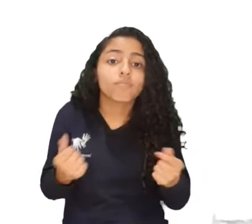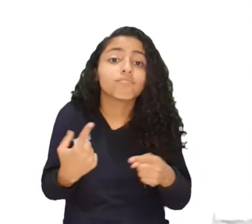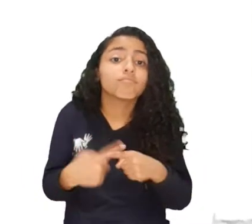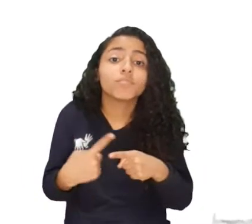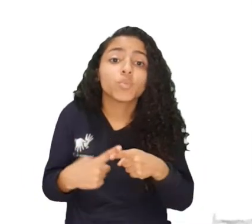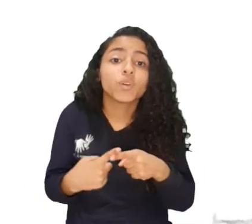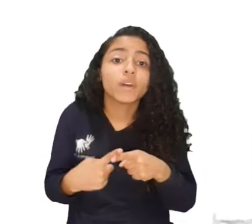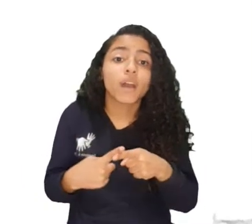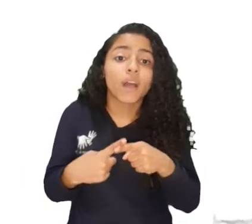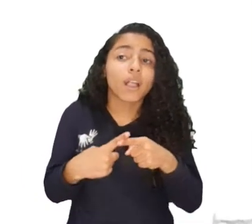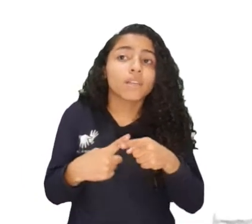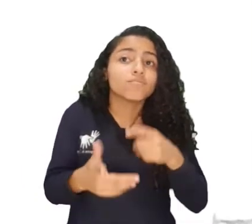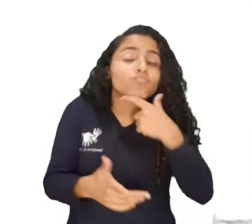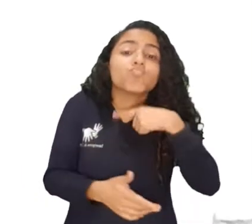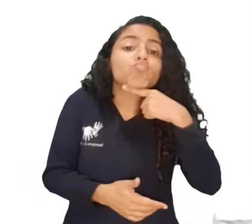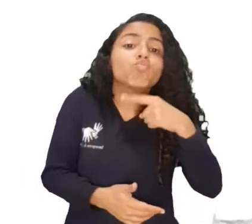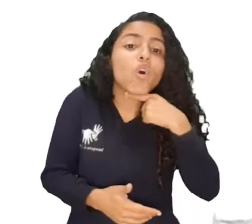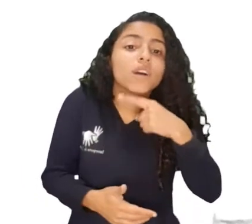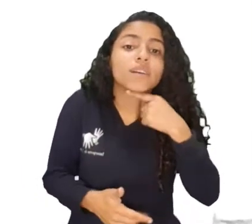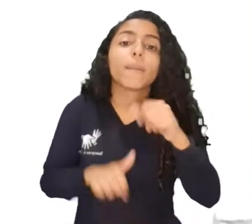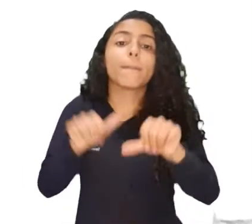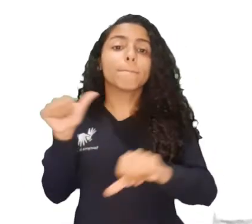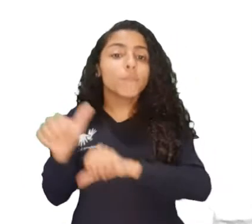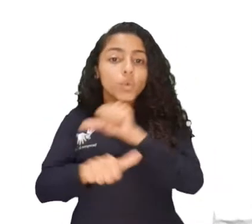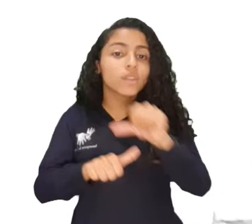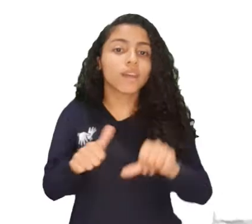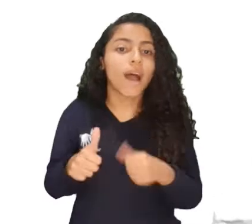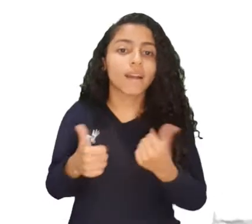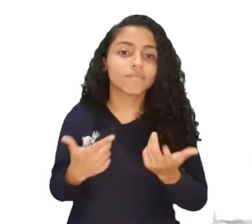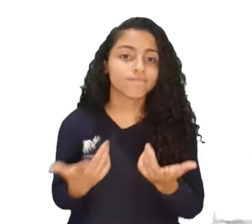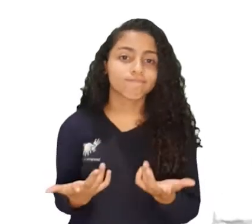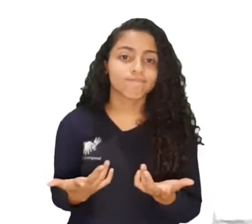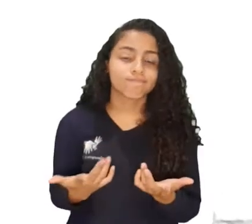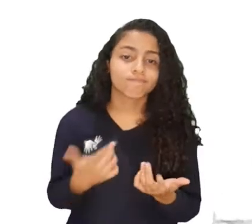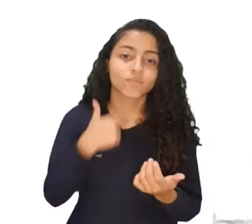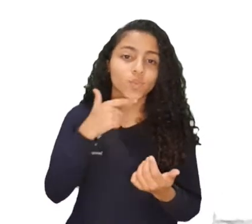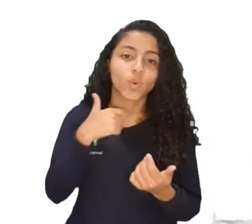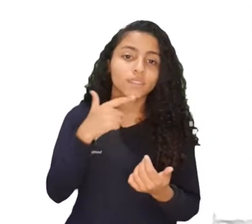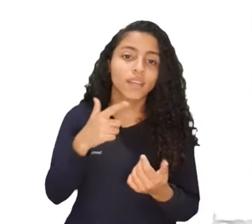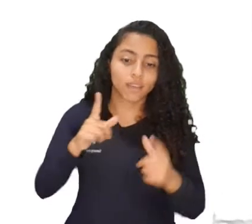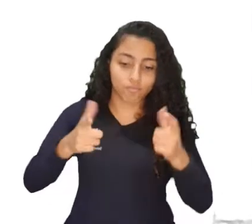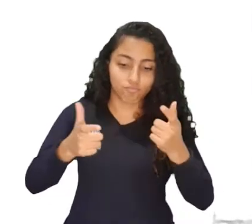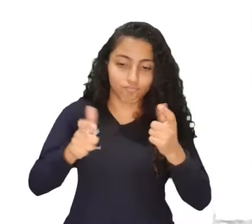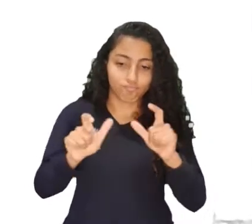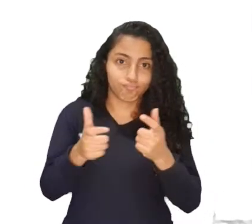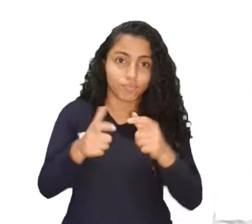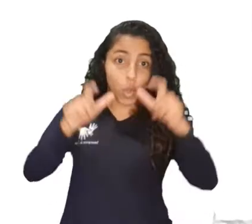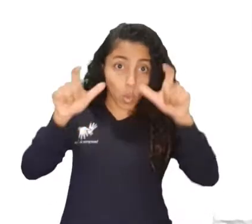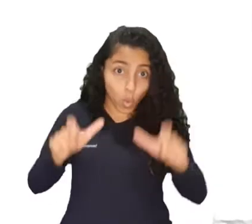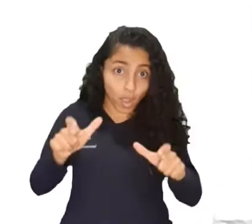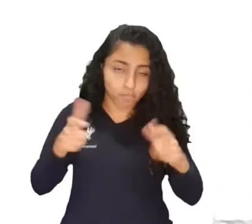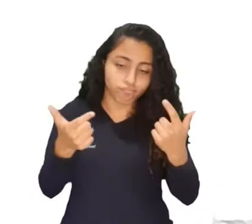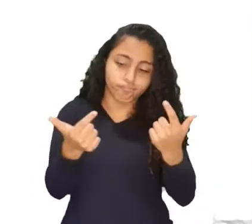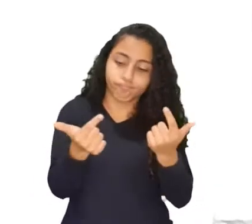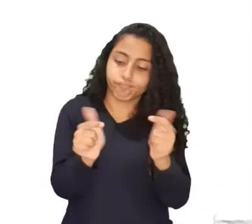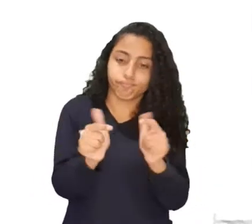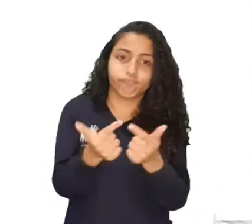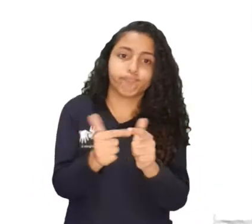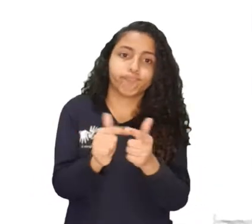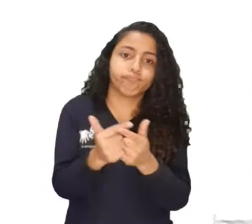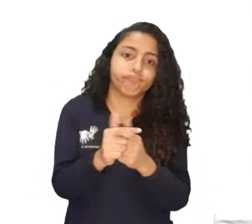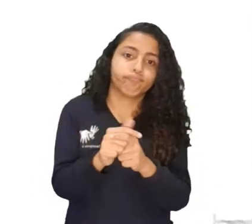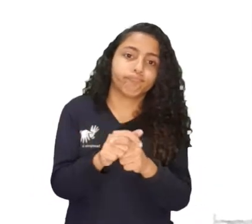essa mudança na distribuição e isso acaba, então, reduzindo, contraindo a distribuição, ocasionando extirpações